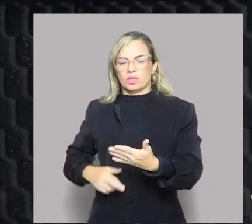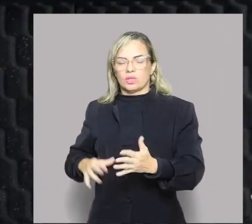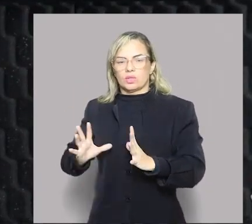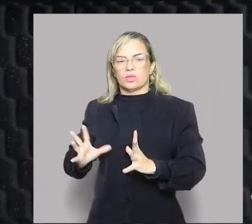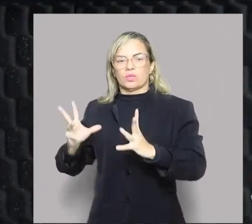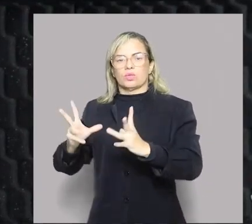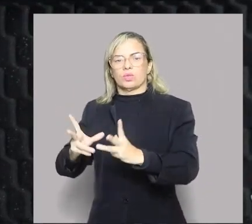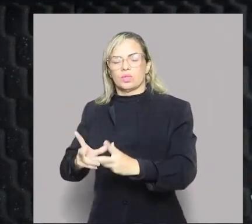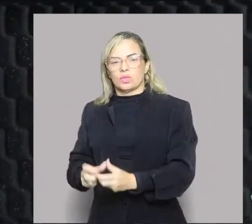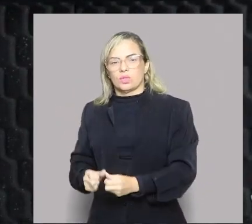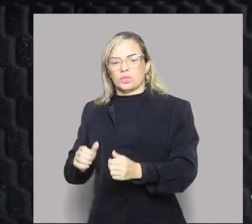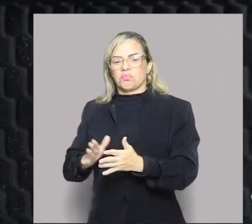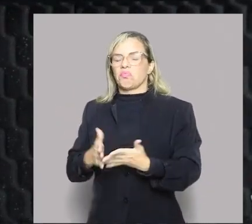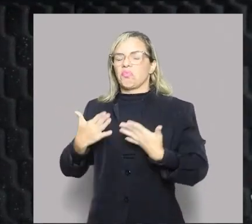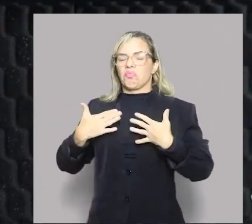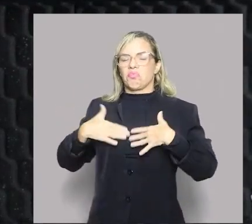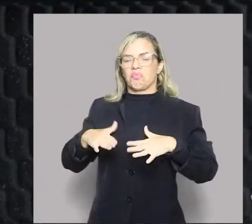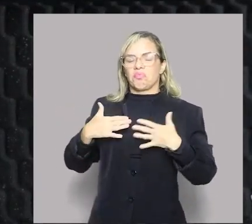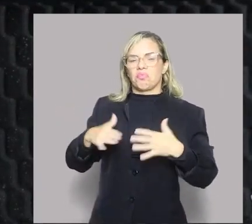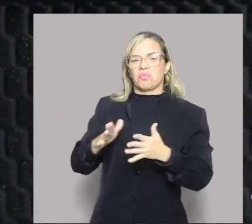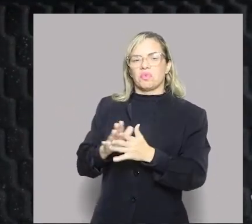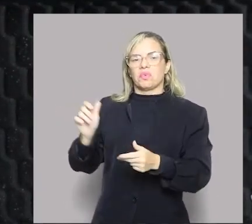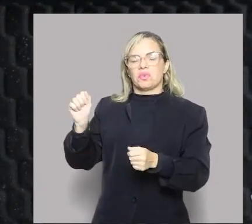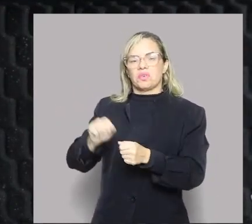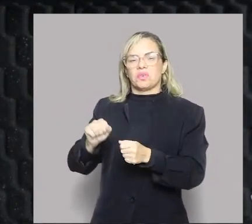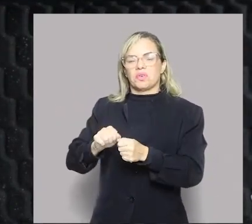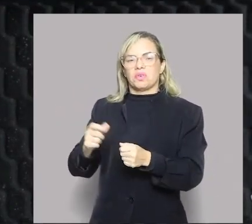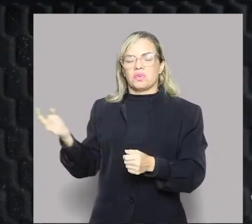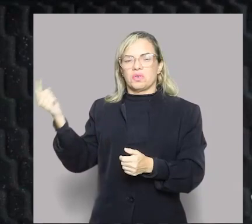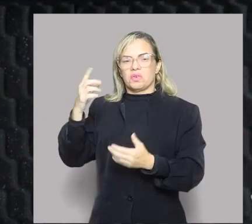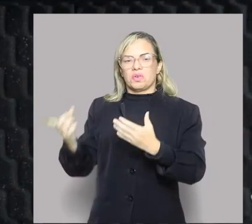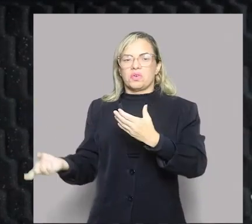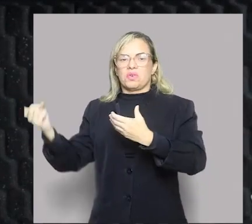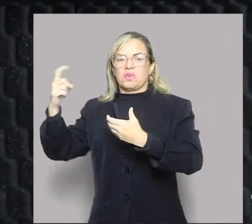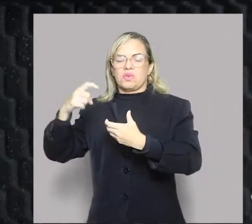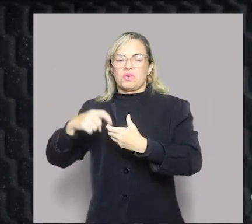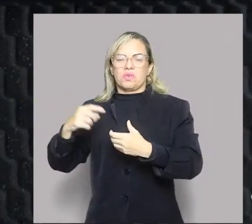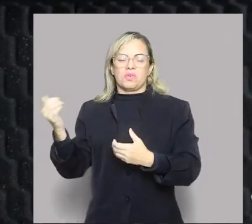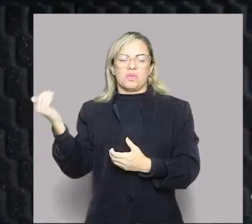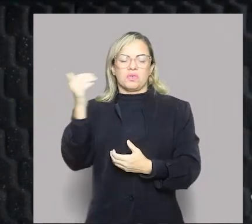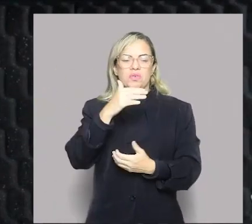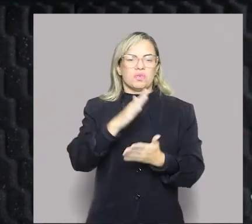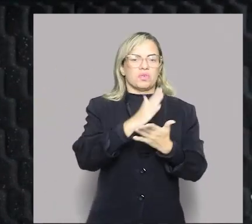ela pode tranquilamente valer esse repertório